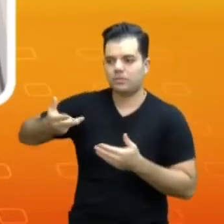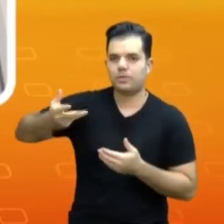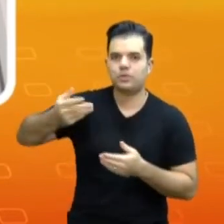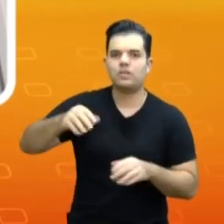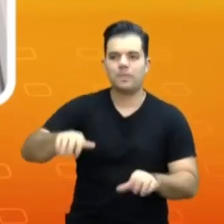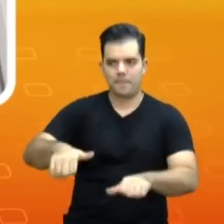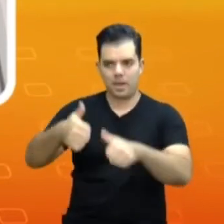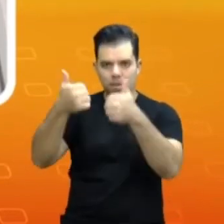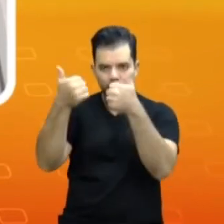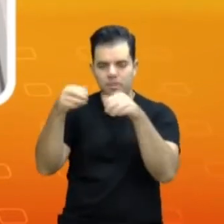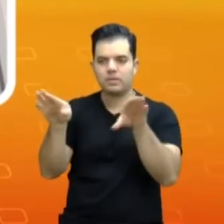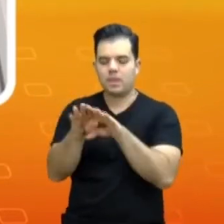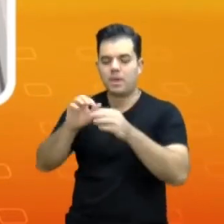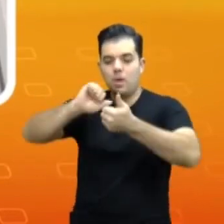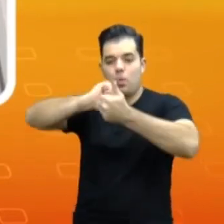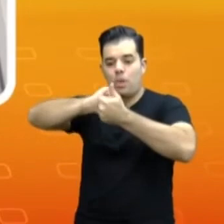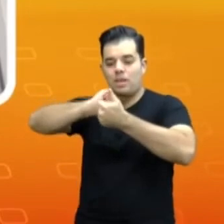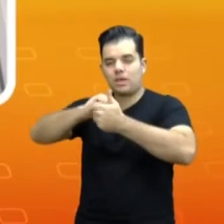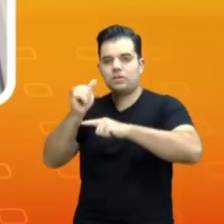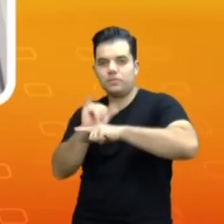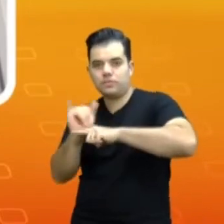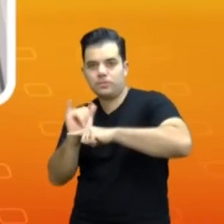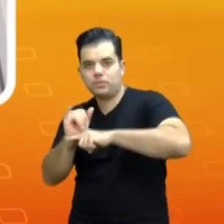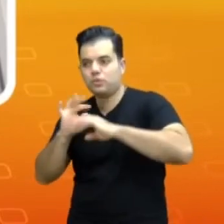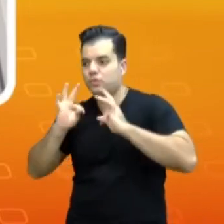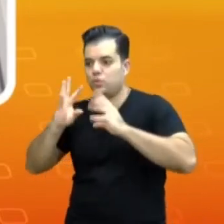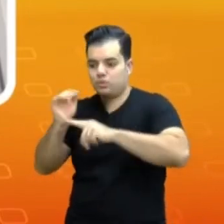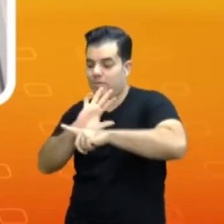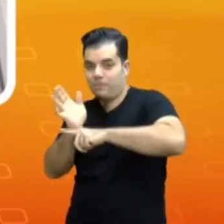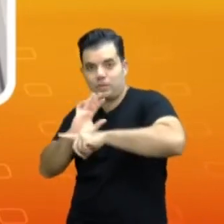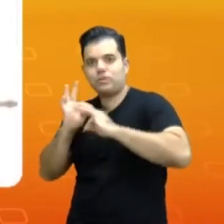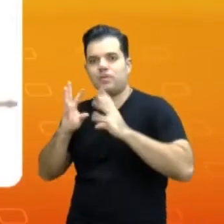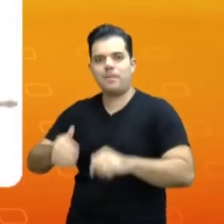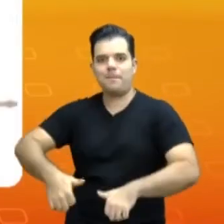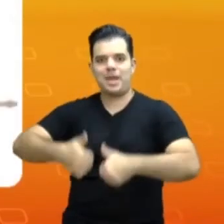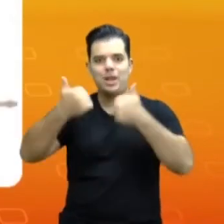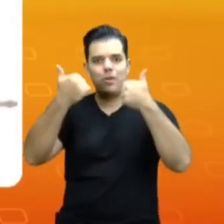com uma qualidade audiovisual de produção também muito eficiente.